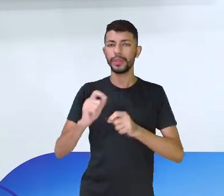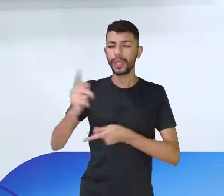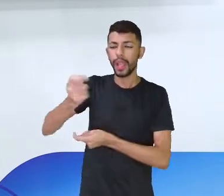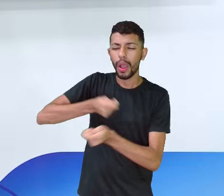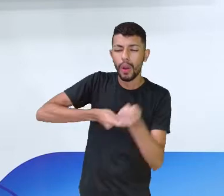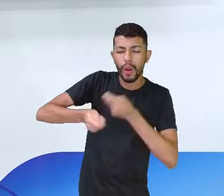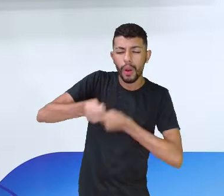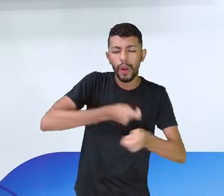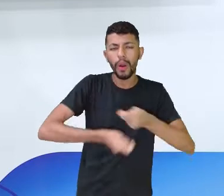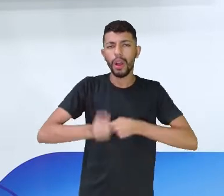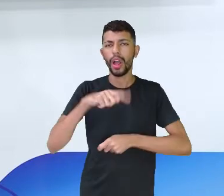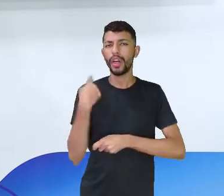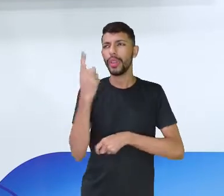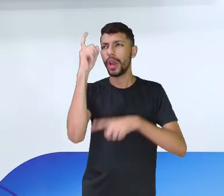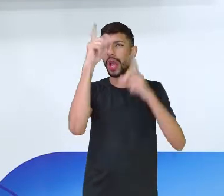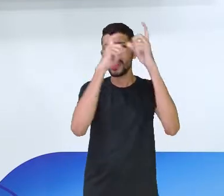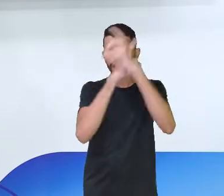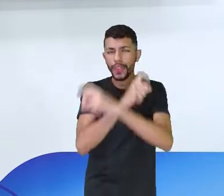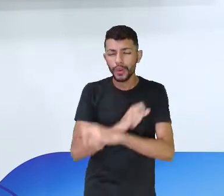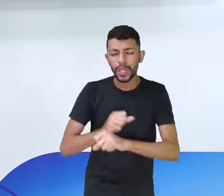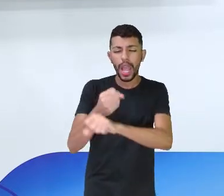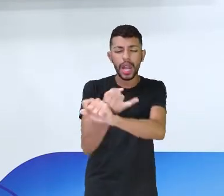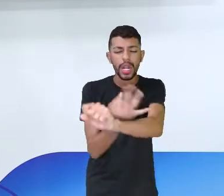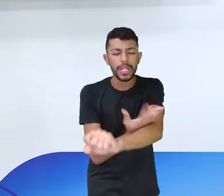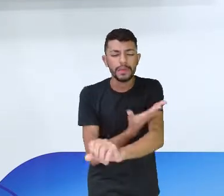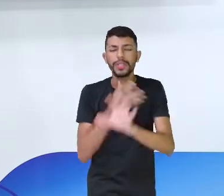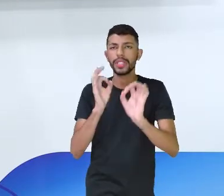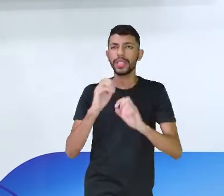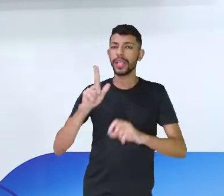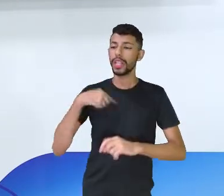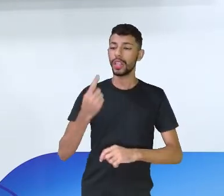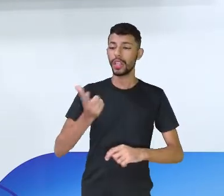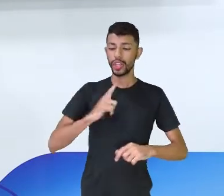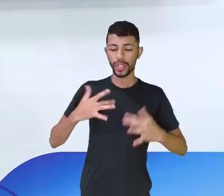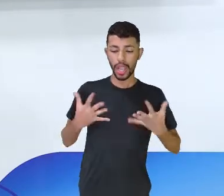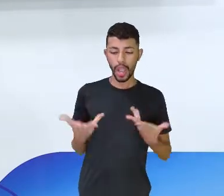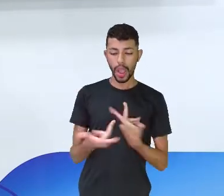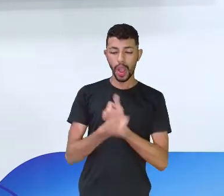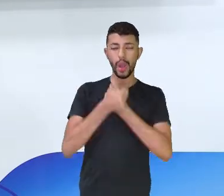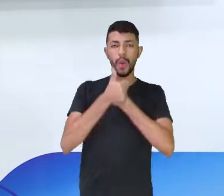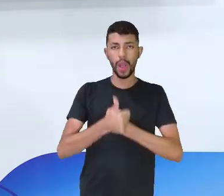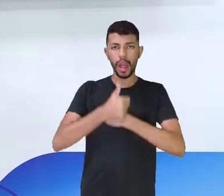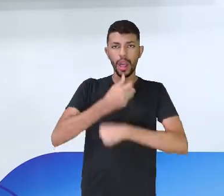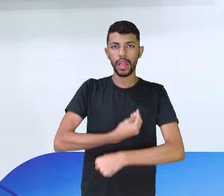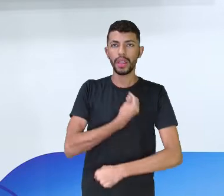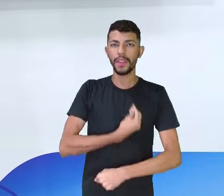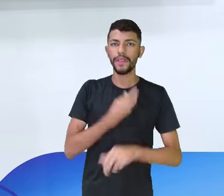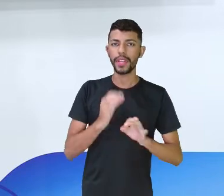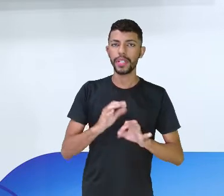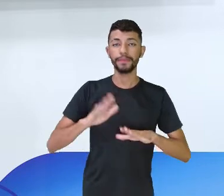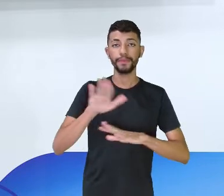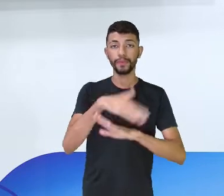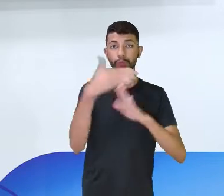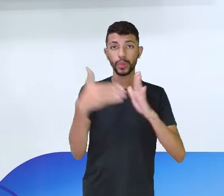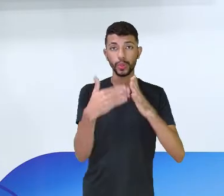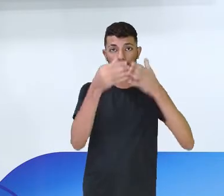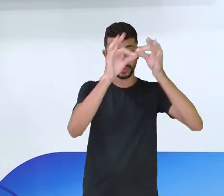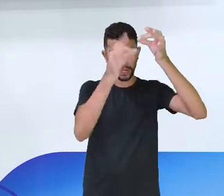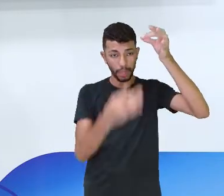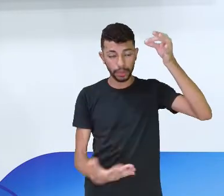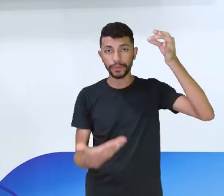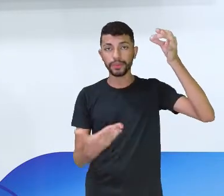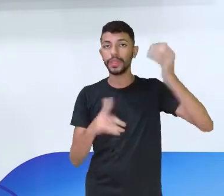das nossas dificuldades, das nossas emoções e para que a gente tenha qualidade de vida, né? Tudo isso a gente fala